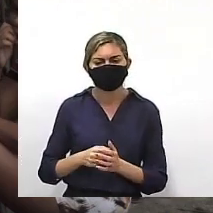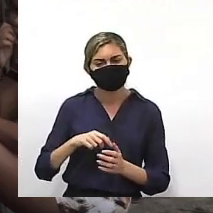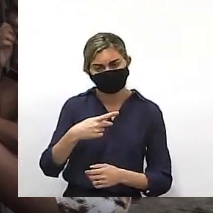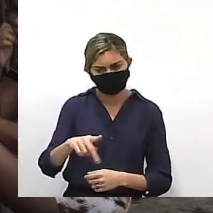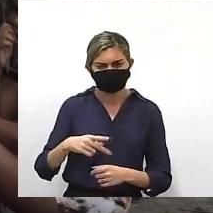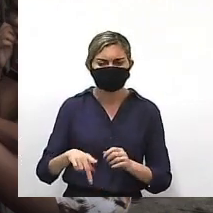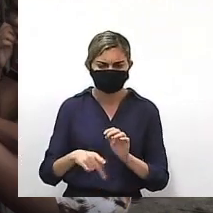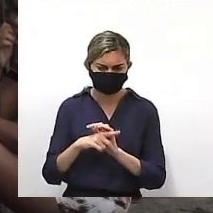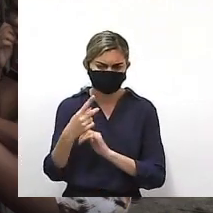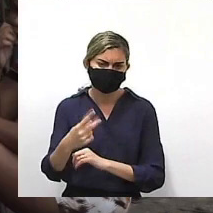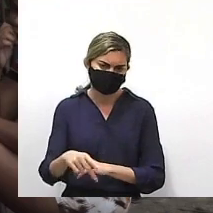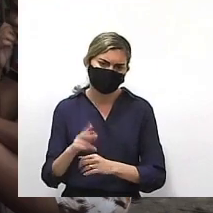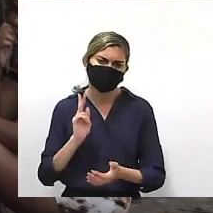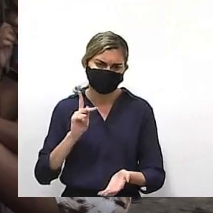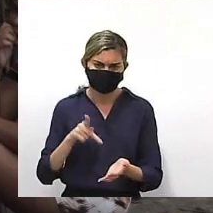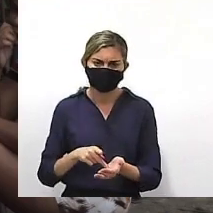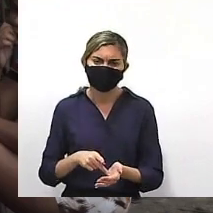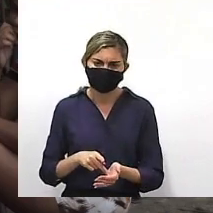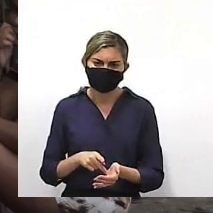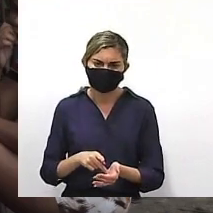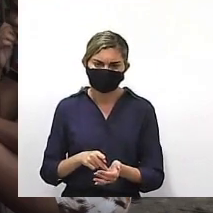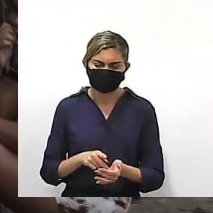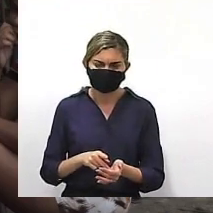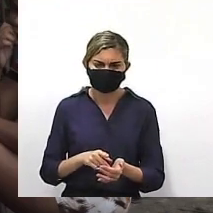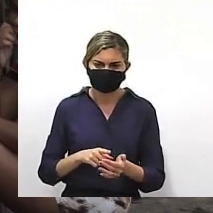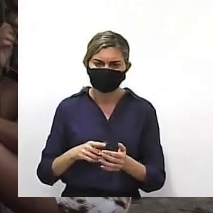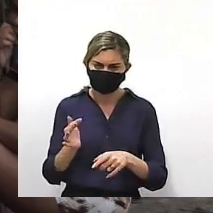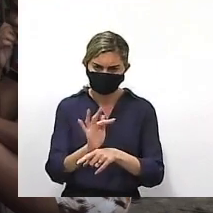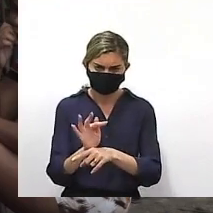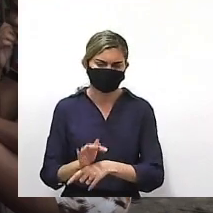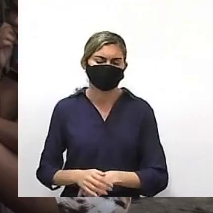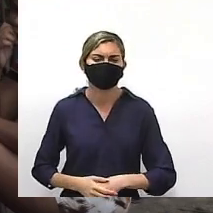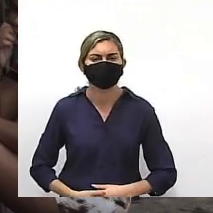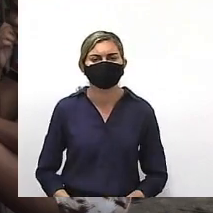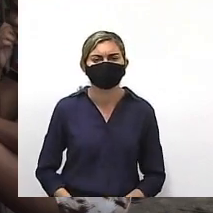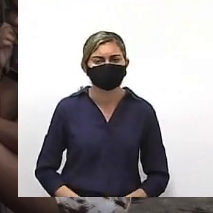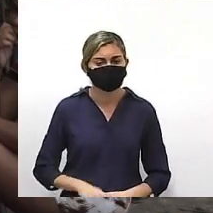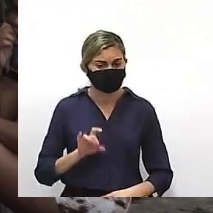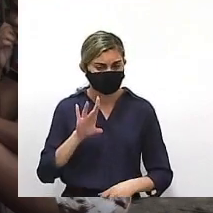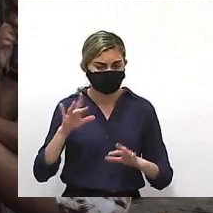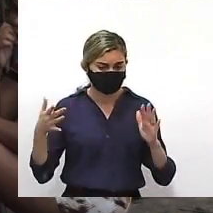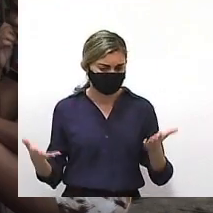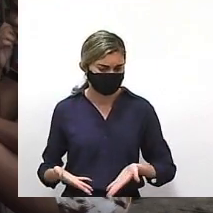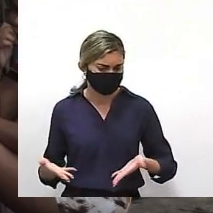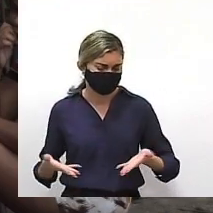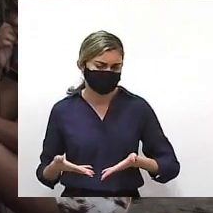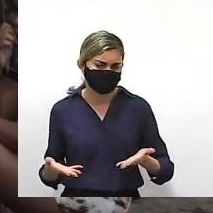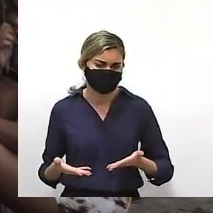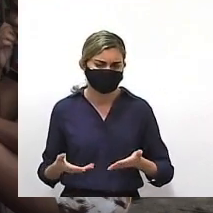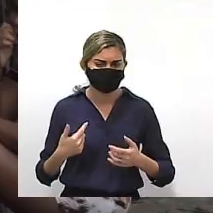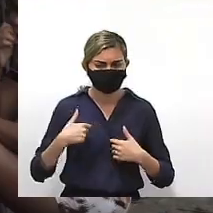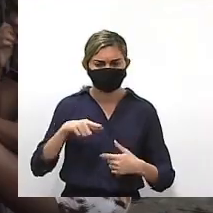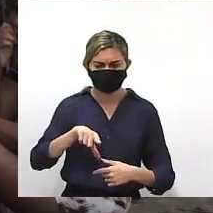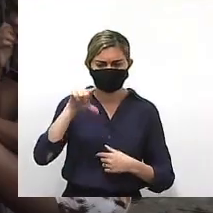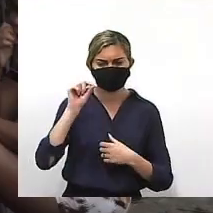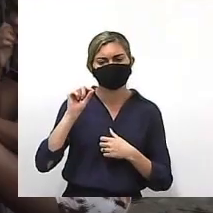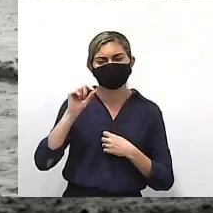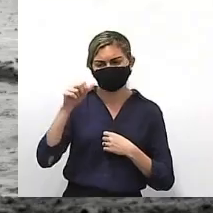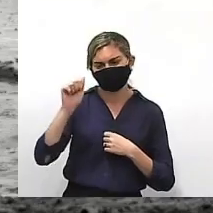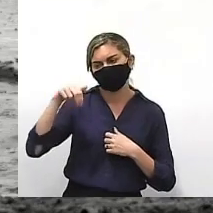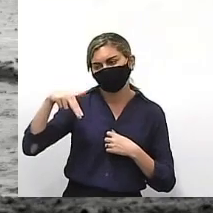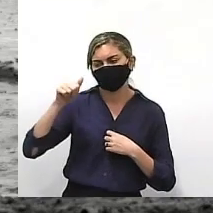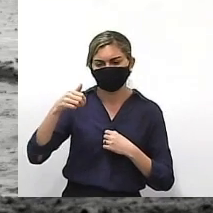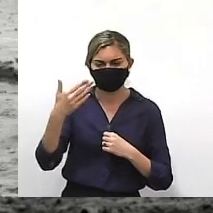as personagens reais do Entre Marés. Só que hoje eu escolhi a narrativa de